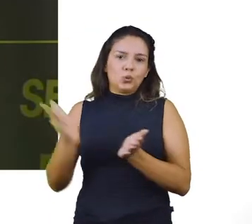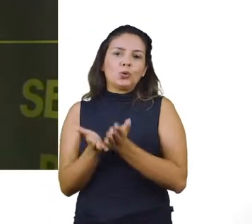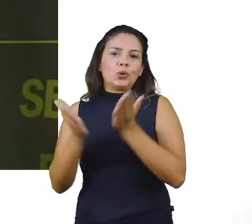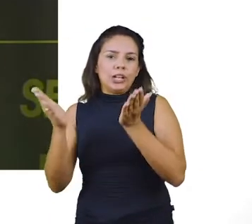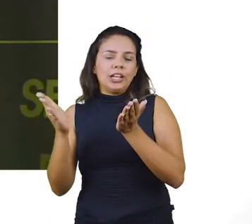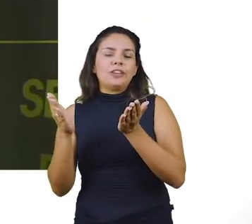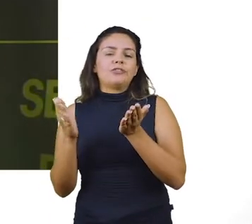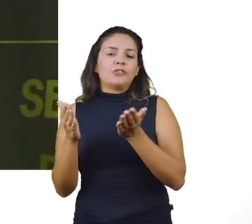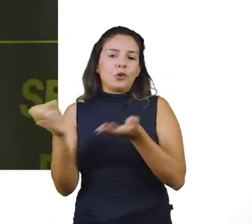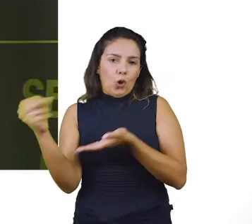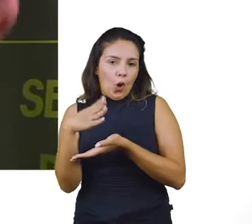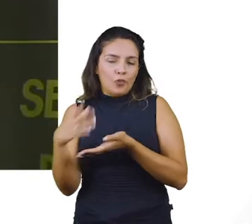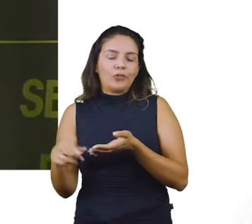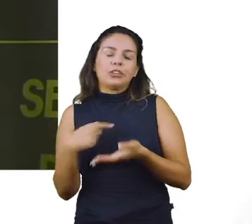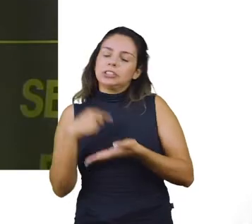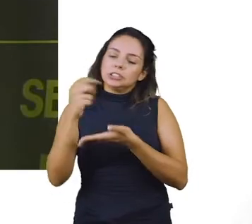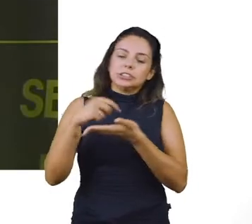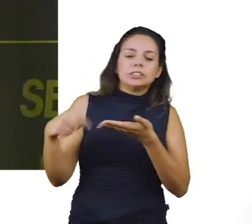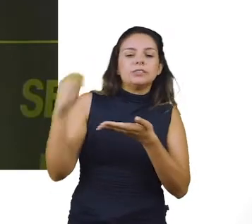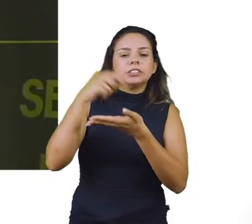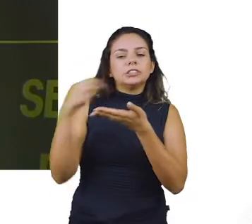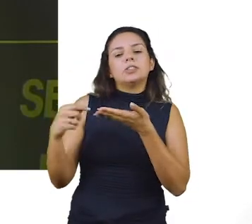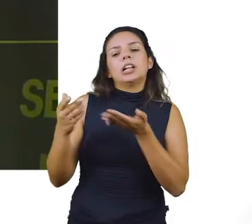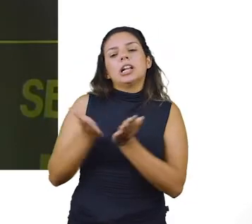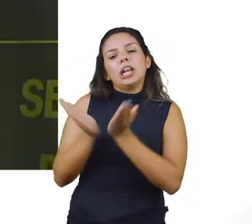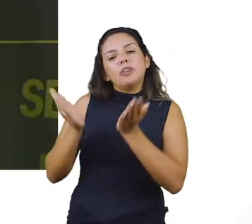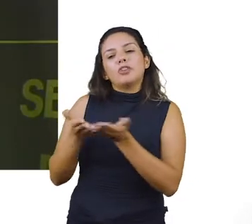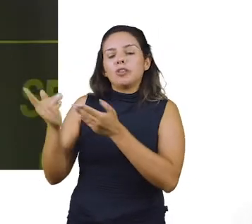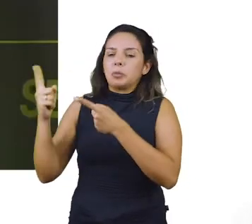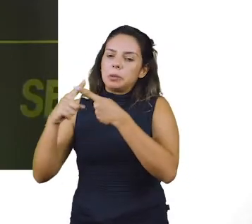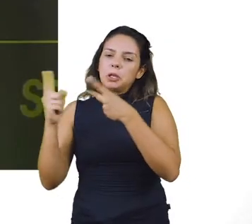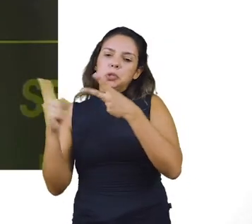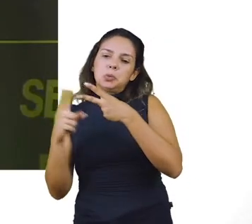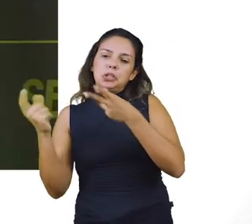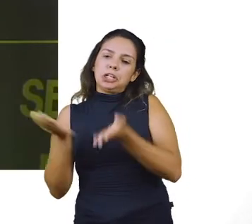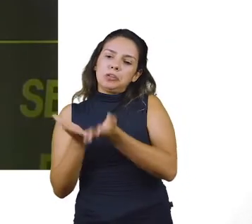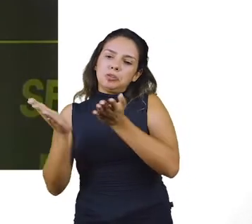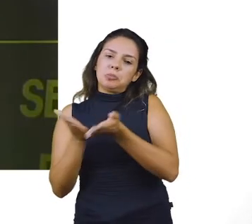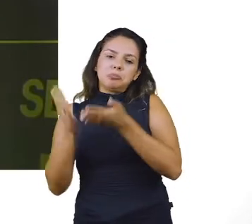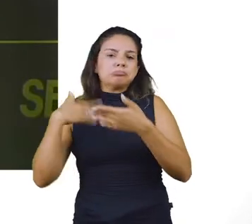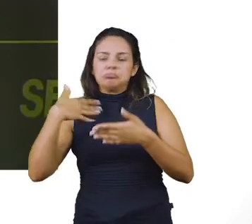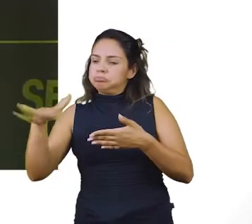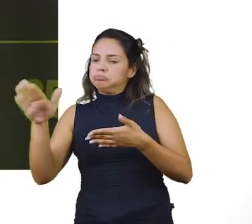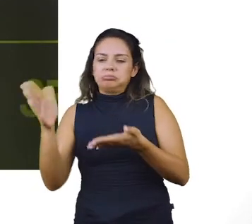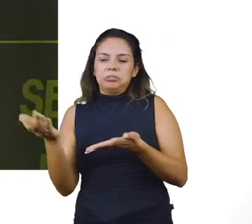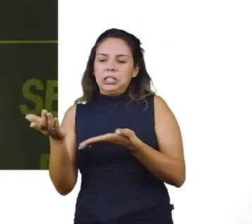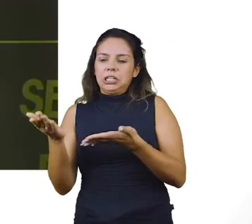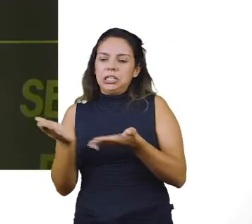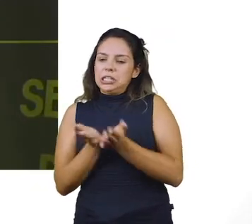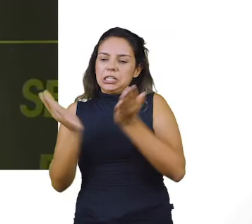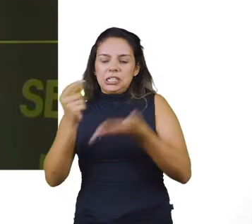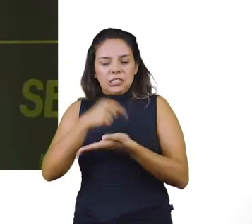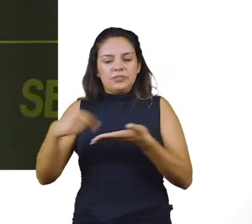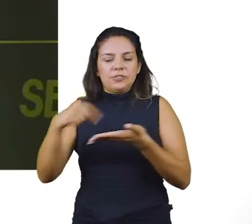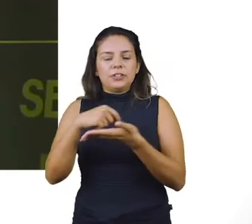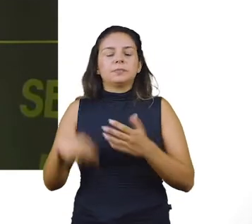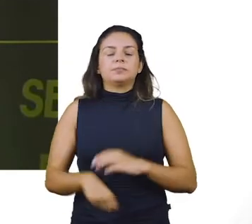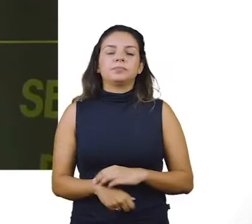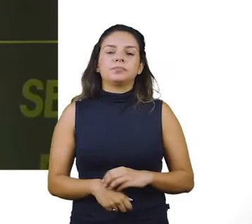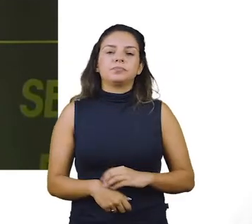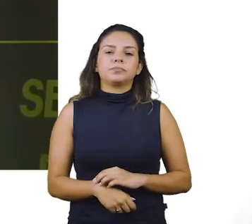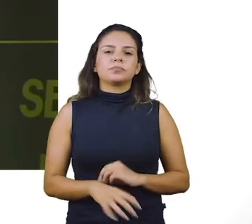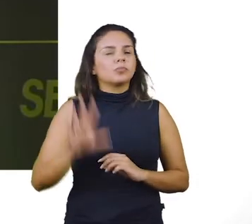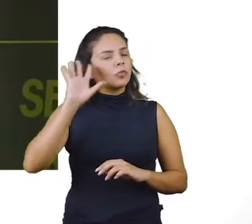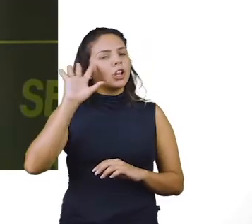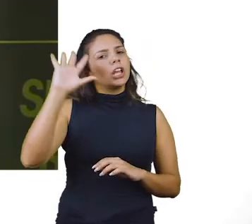nas Paredes, escrevi A Dança dos Cabelos, enfim, escrevi os meus livros todos. E quando